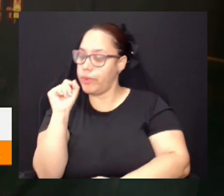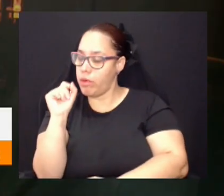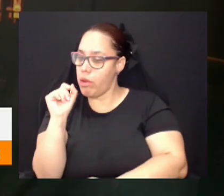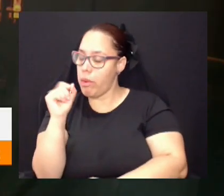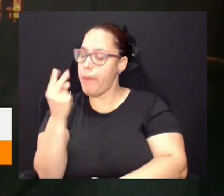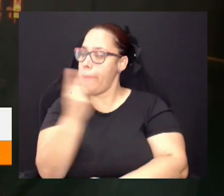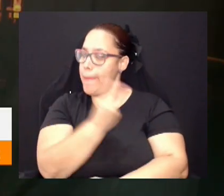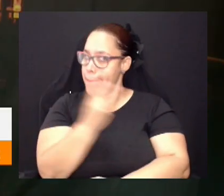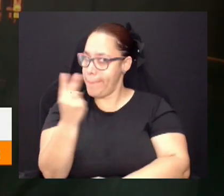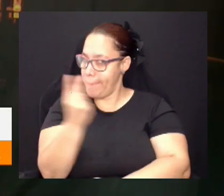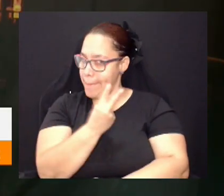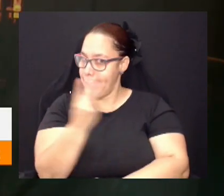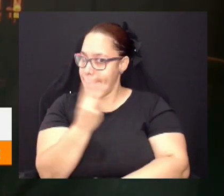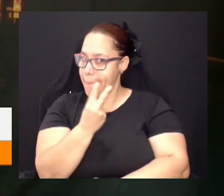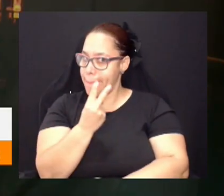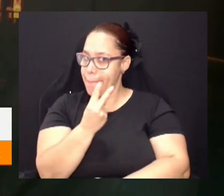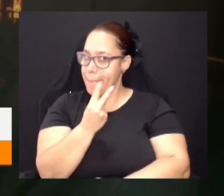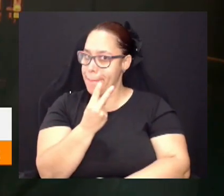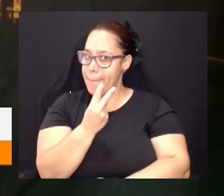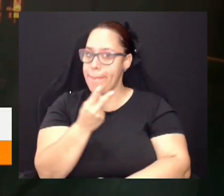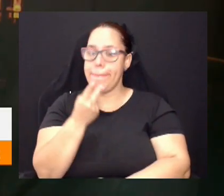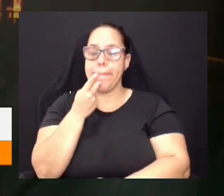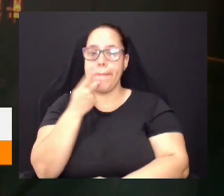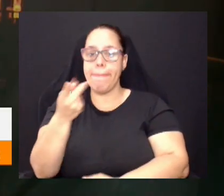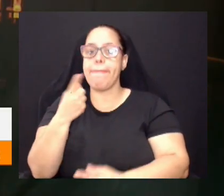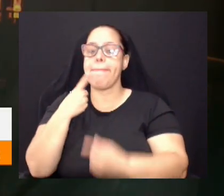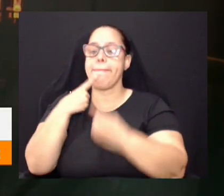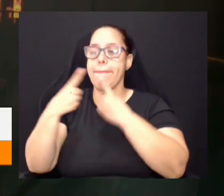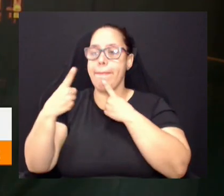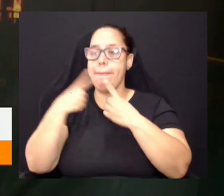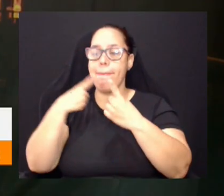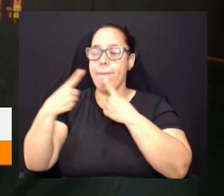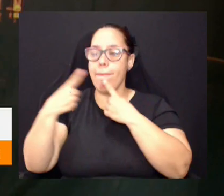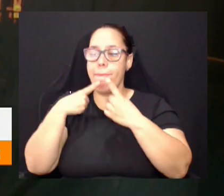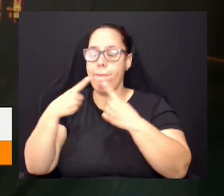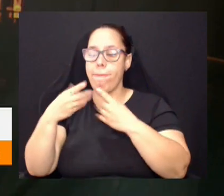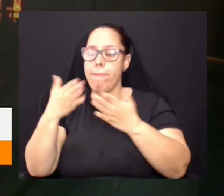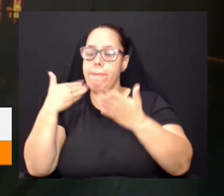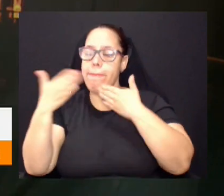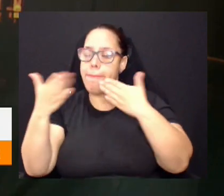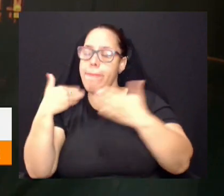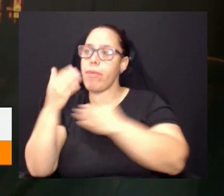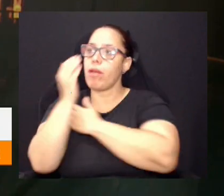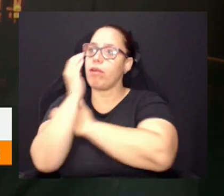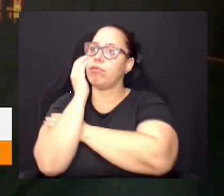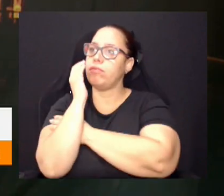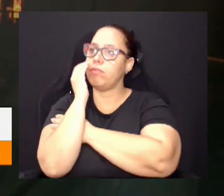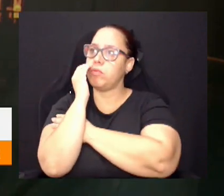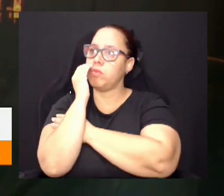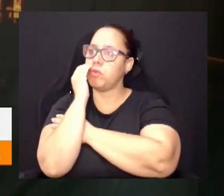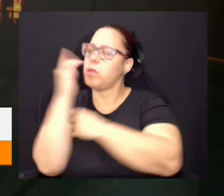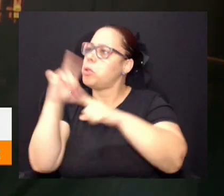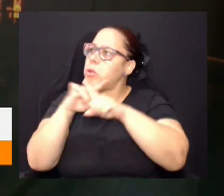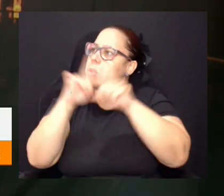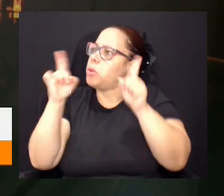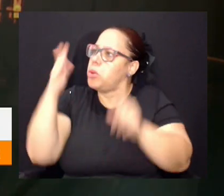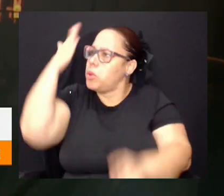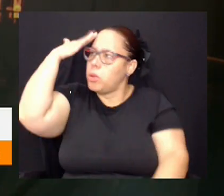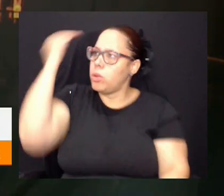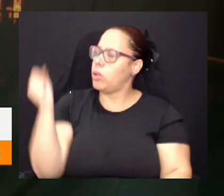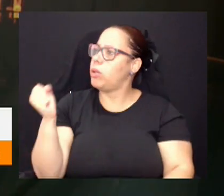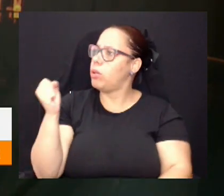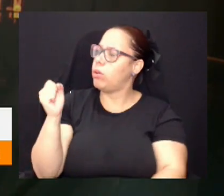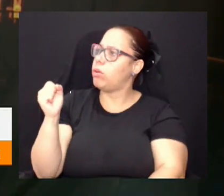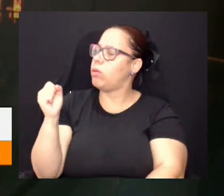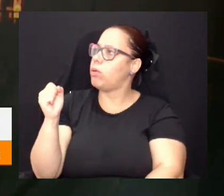né, falaram muito sobre diálogo, né, sobre conversa. Mas a gente sabe que